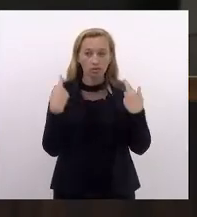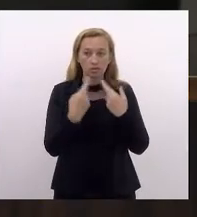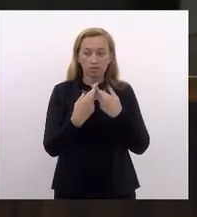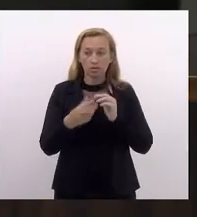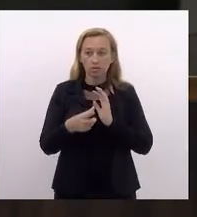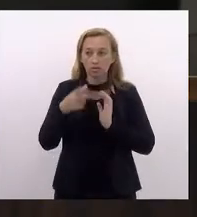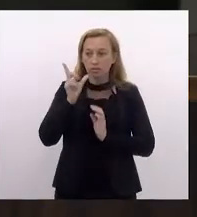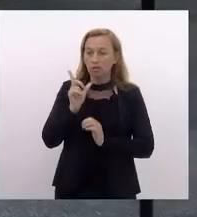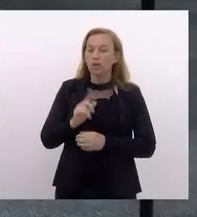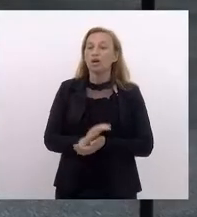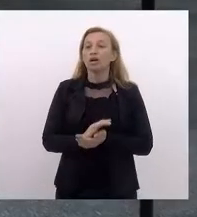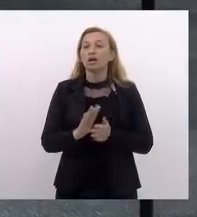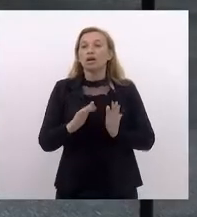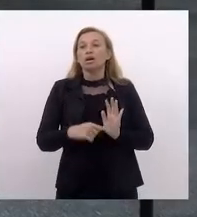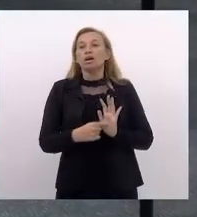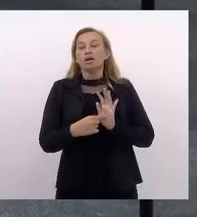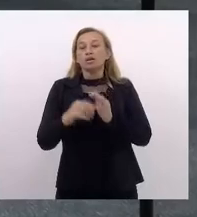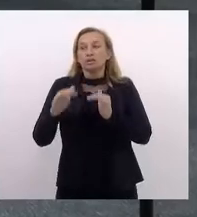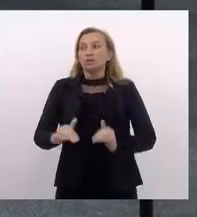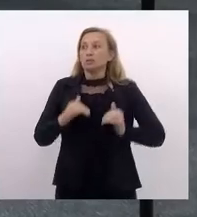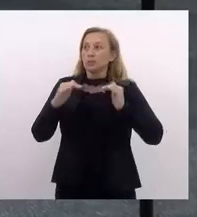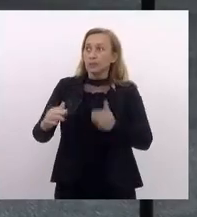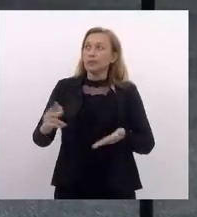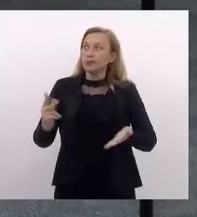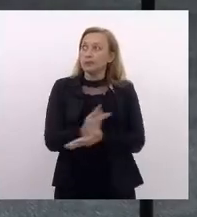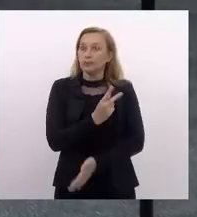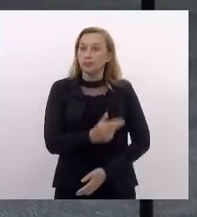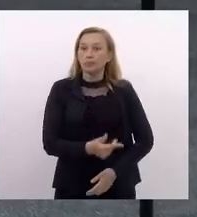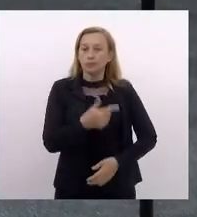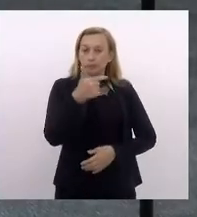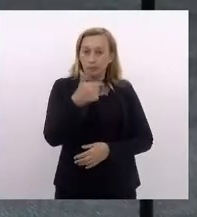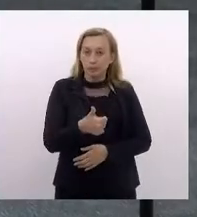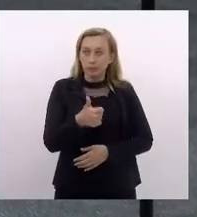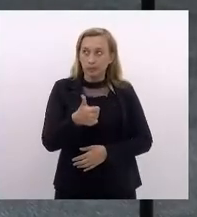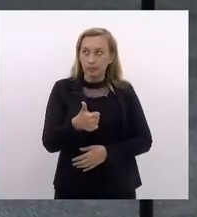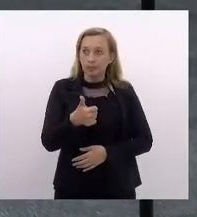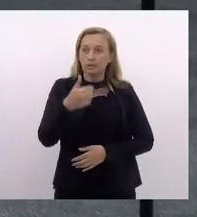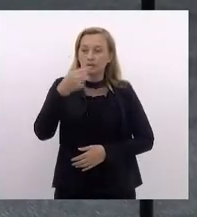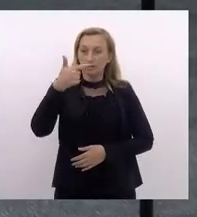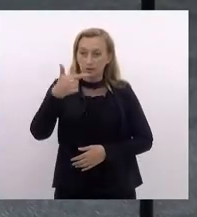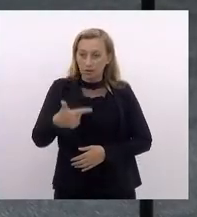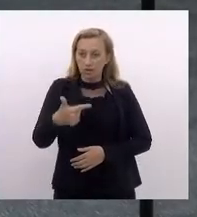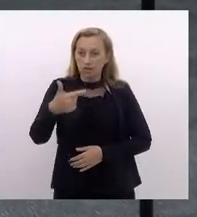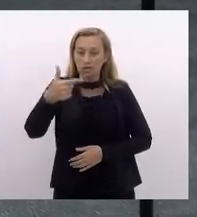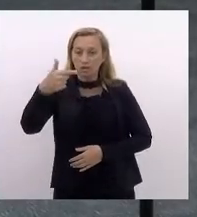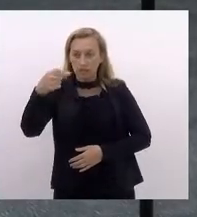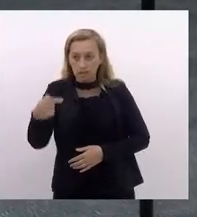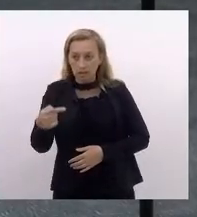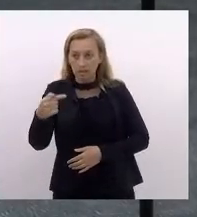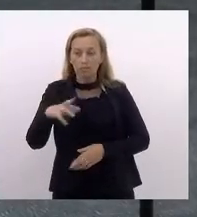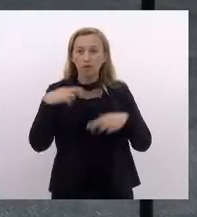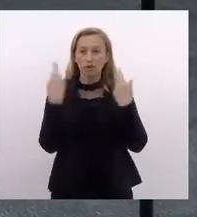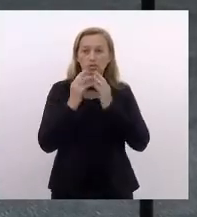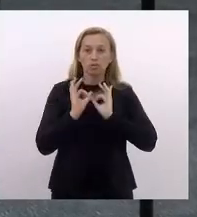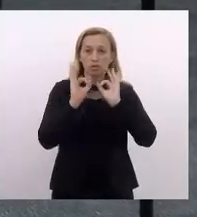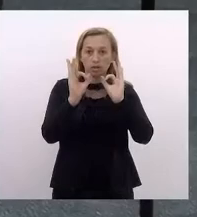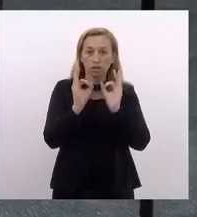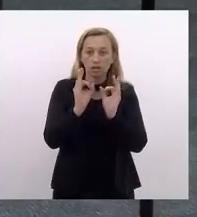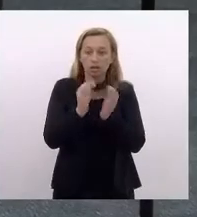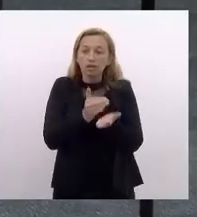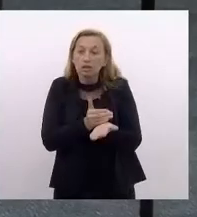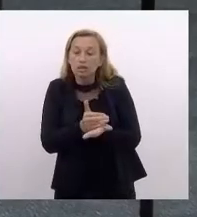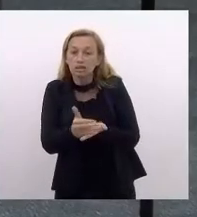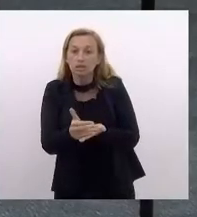sessão anterior a reflete com exatidão o ocorrido na 227ª sessão extraordinária